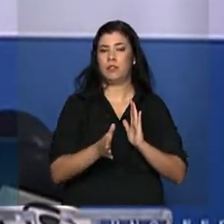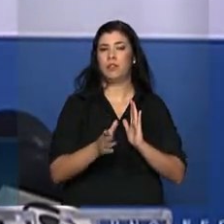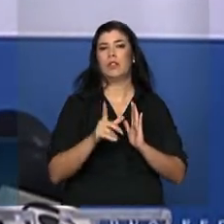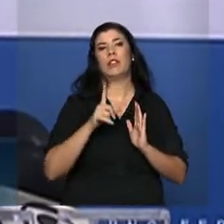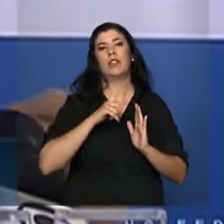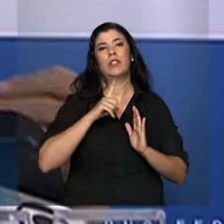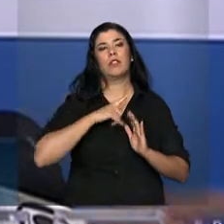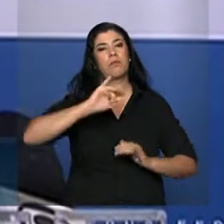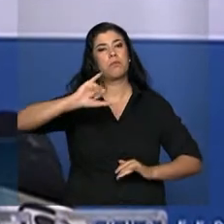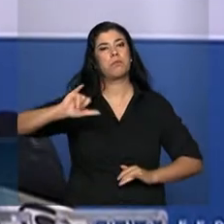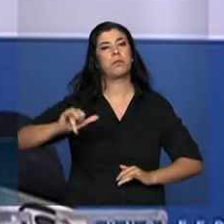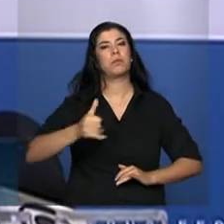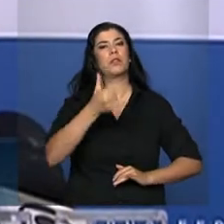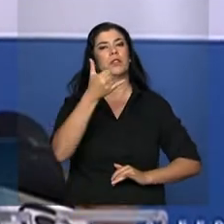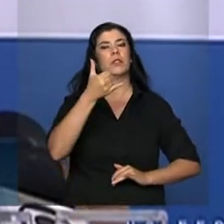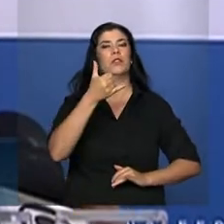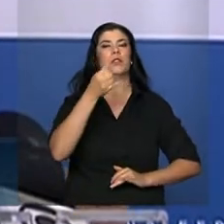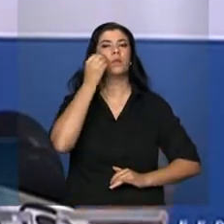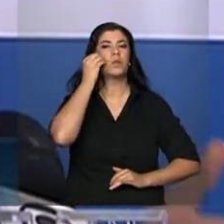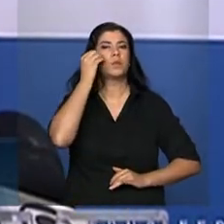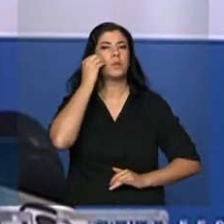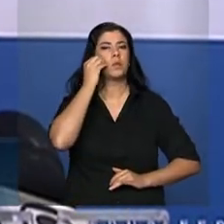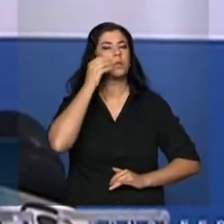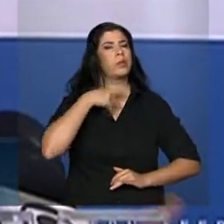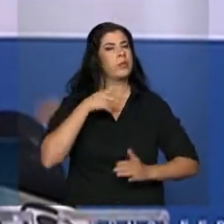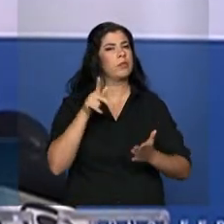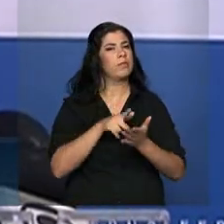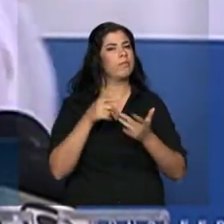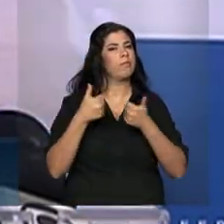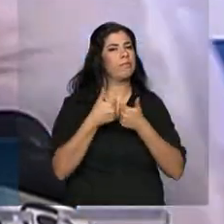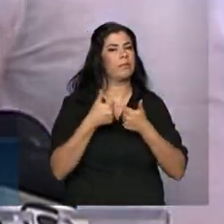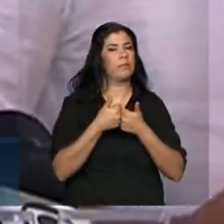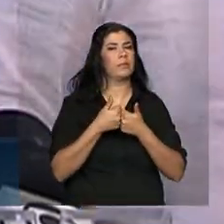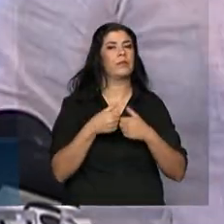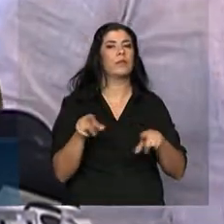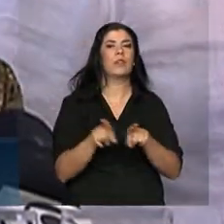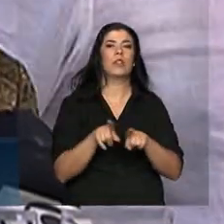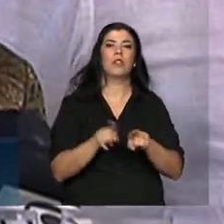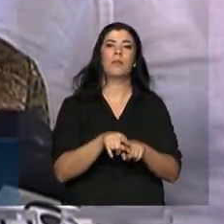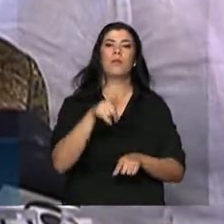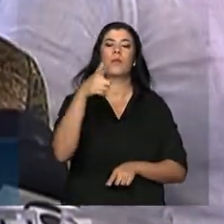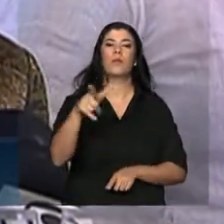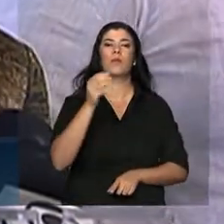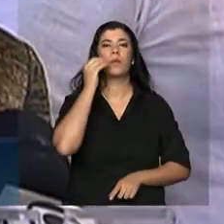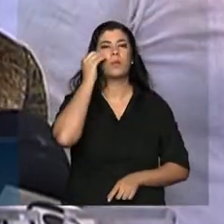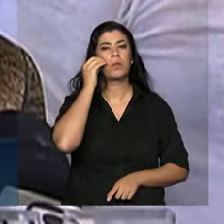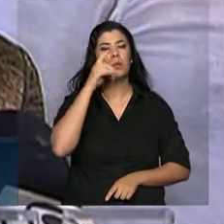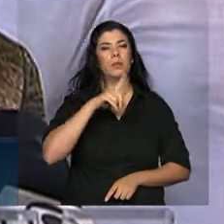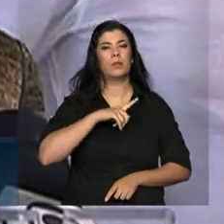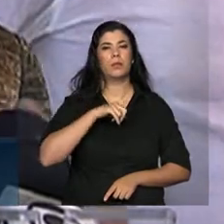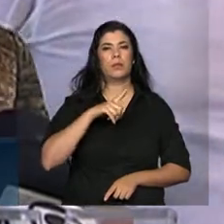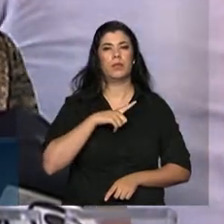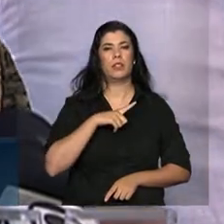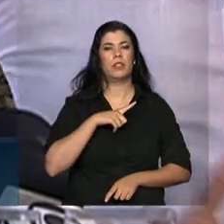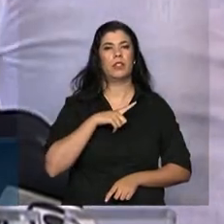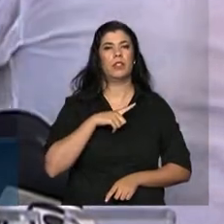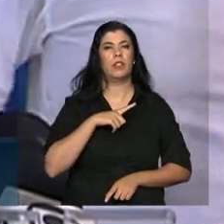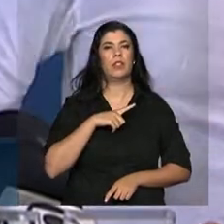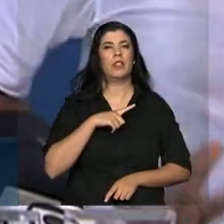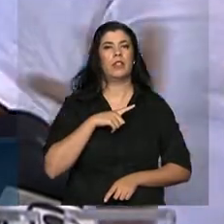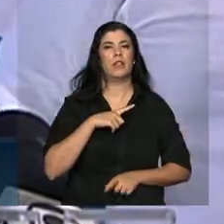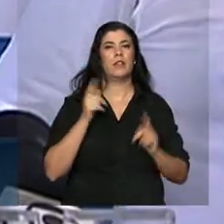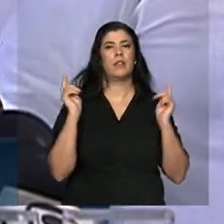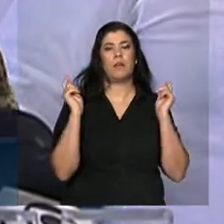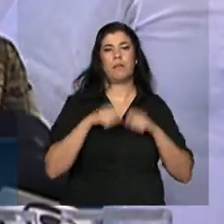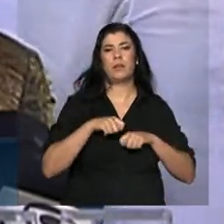em oportunidades muito, muito recentes. E, de outro lado, tem uma imensa